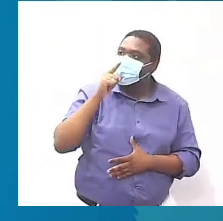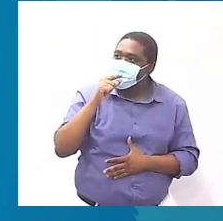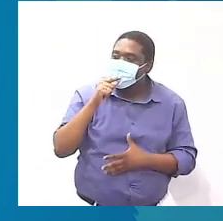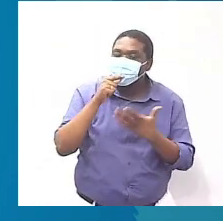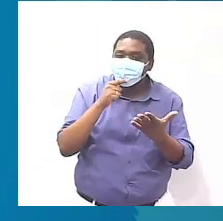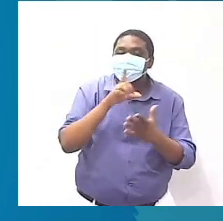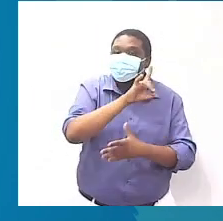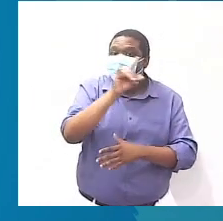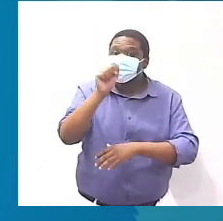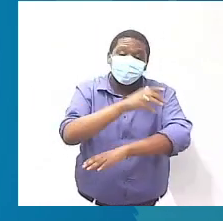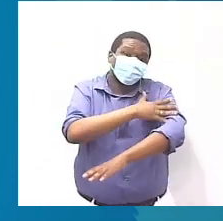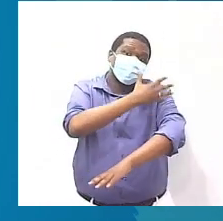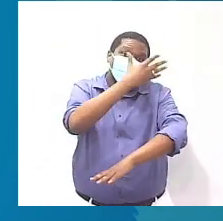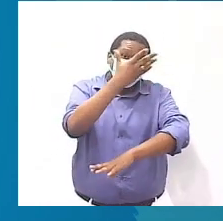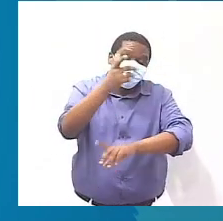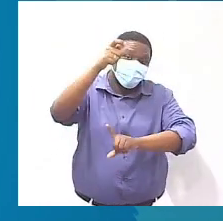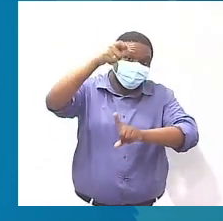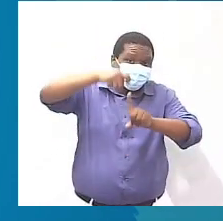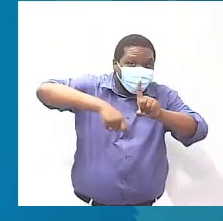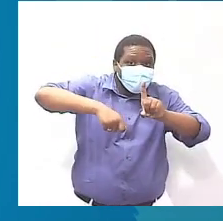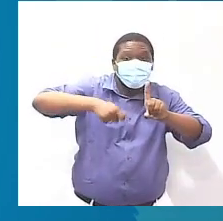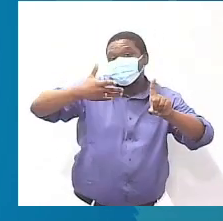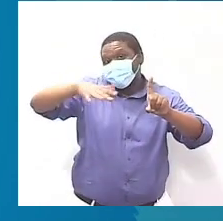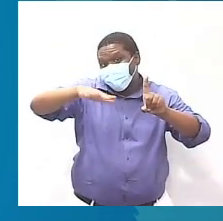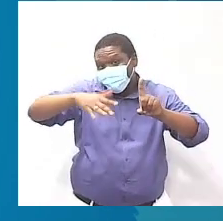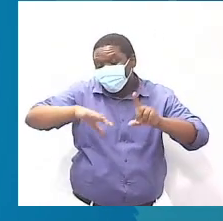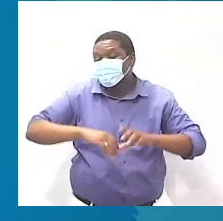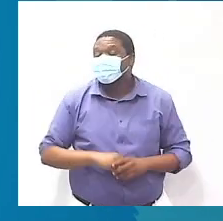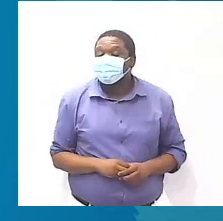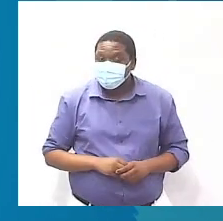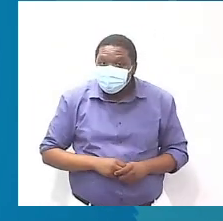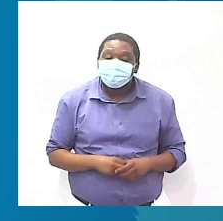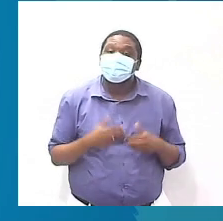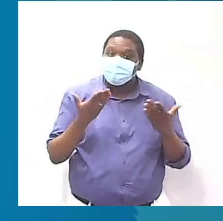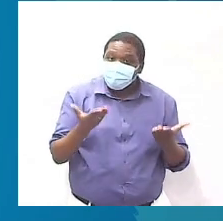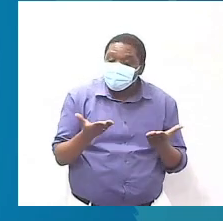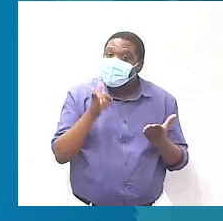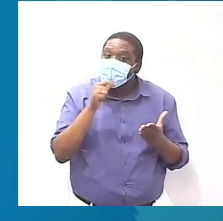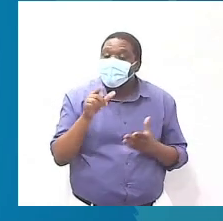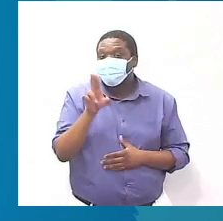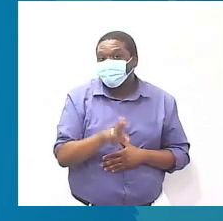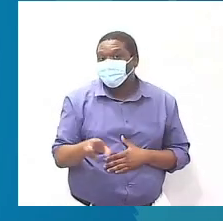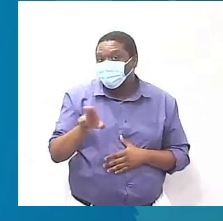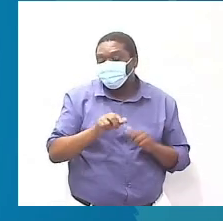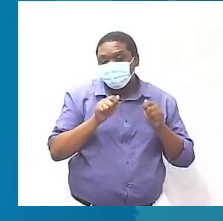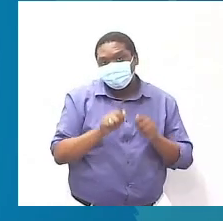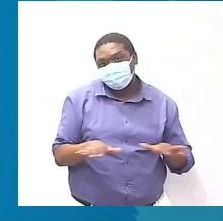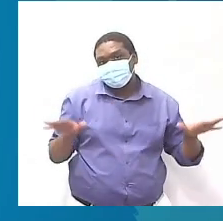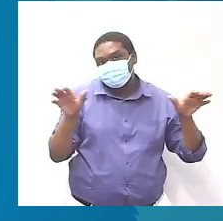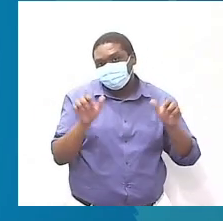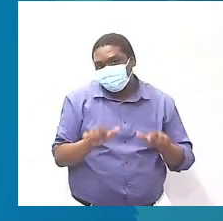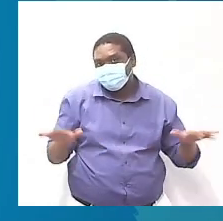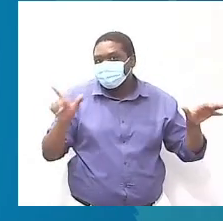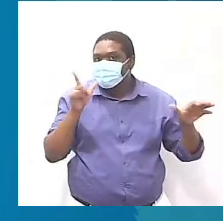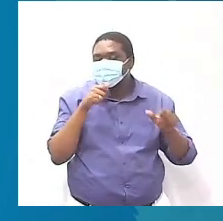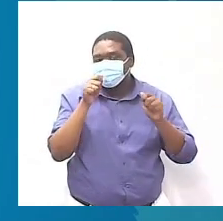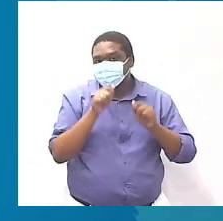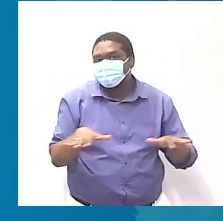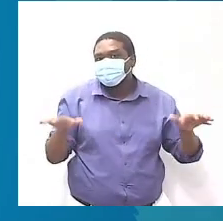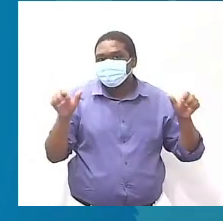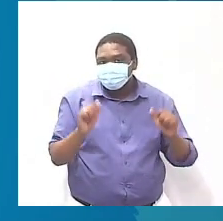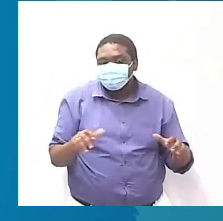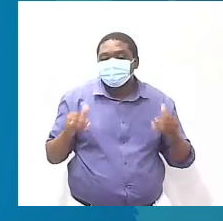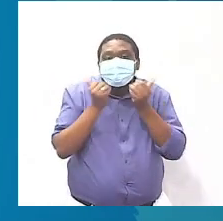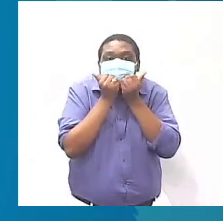ao longo do mês aproximadamente, tá bom? Então esse consumo que muita gente gostaria de ter em sua casa, você está jogando